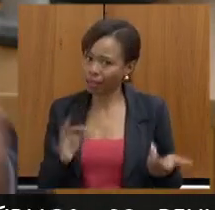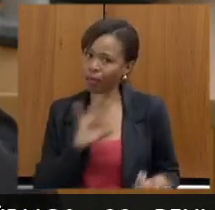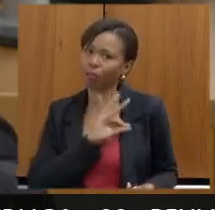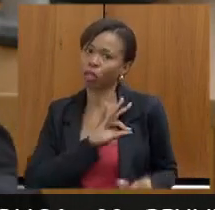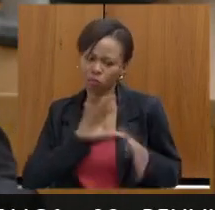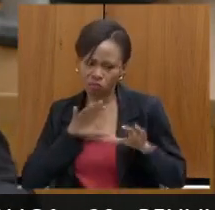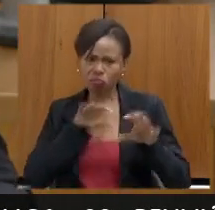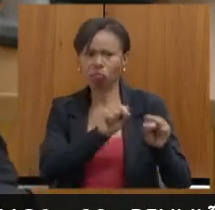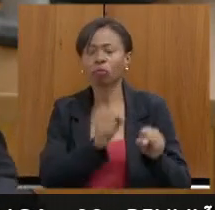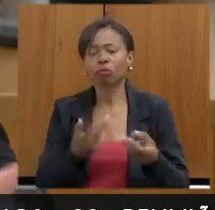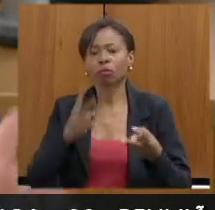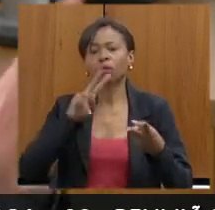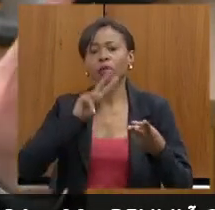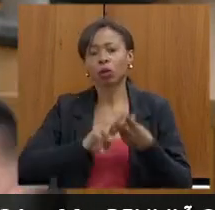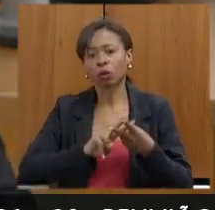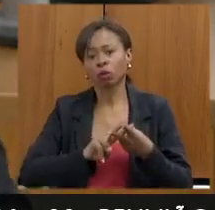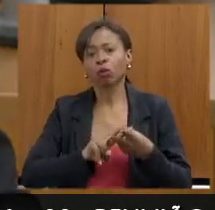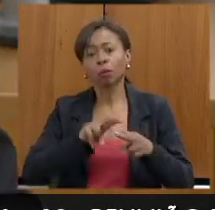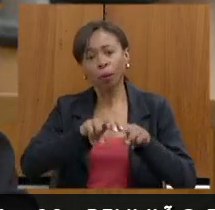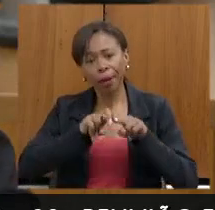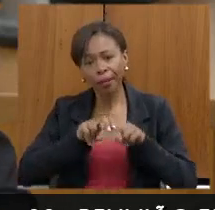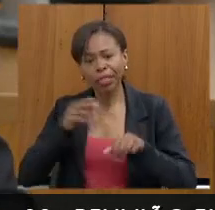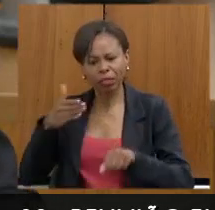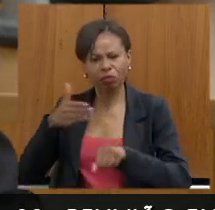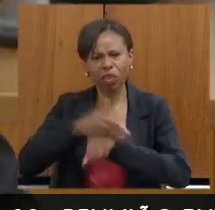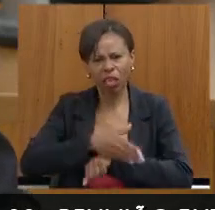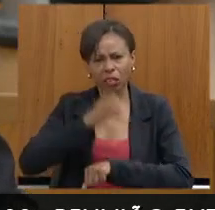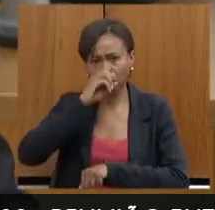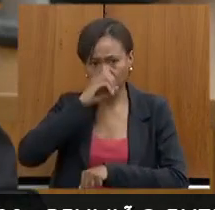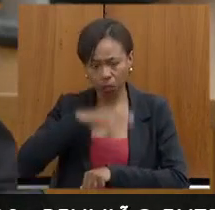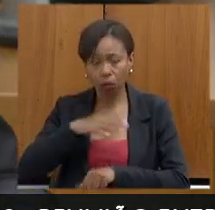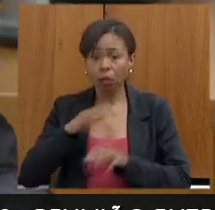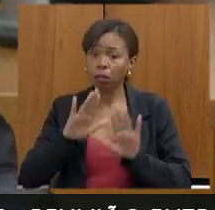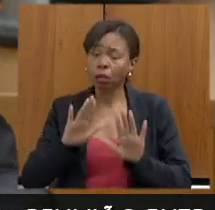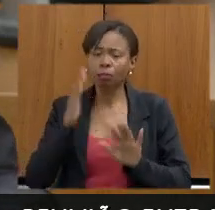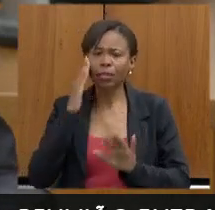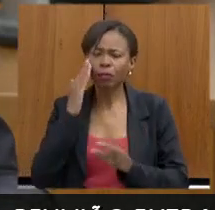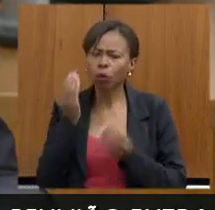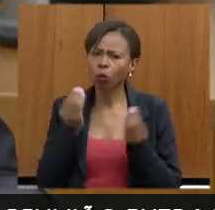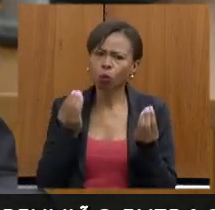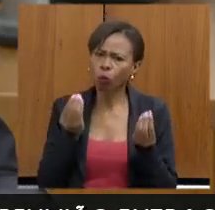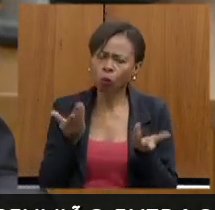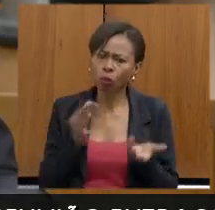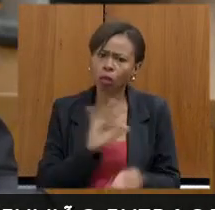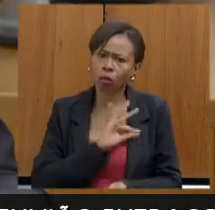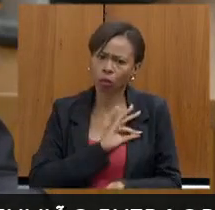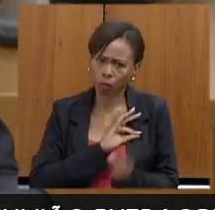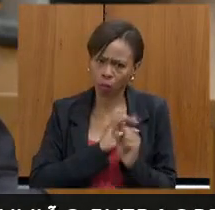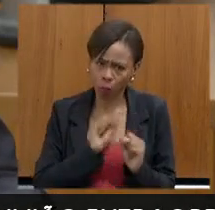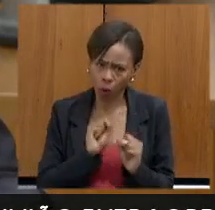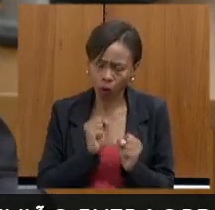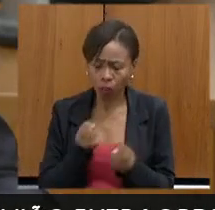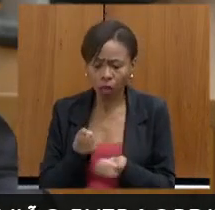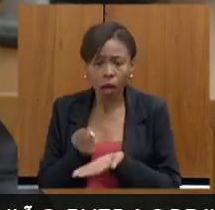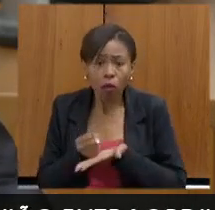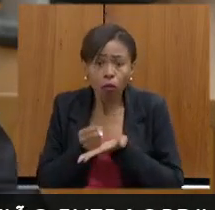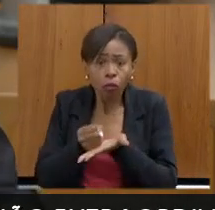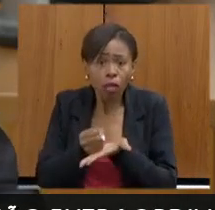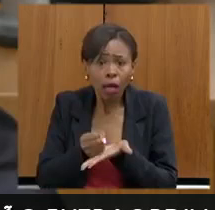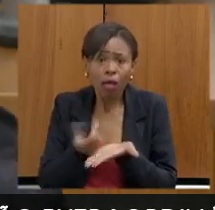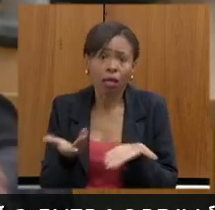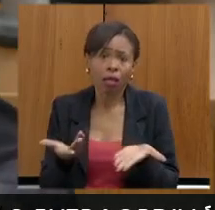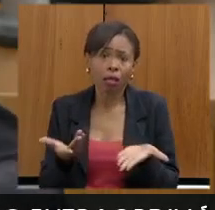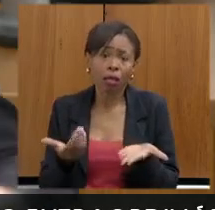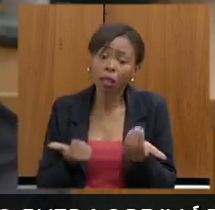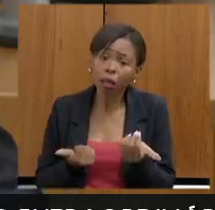que as vagabundo por invasão né então é só para entender um pouquinho mais como que a polícia pode dar um suporte maior e